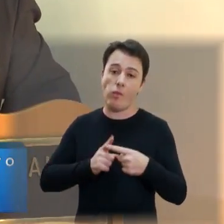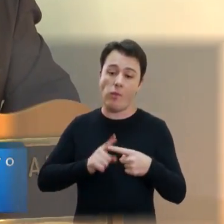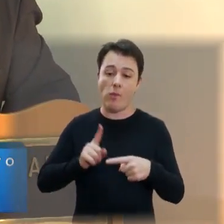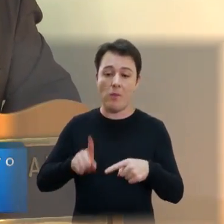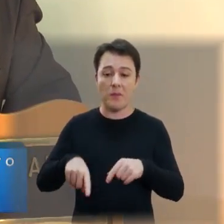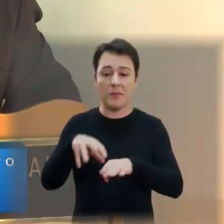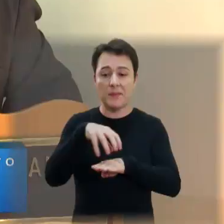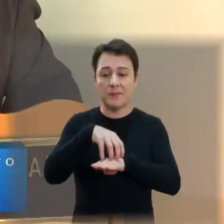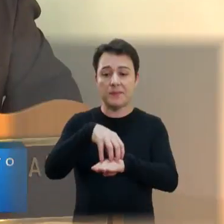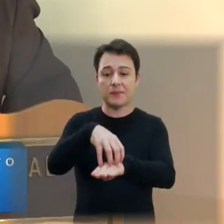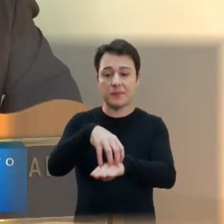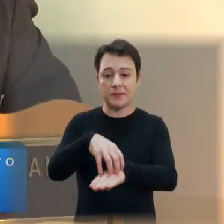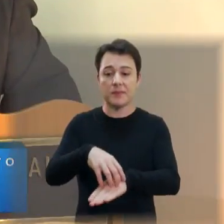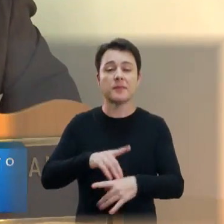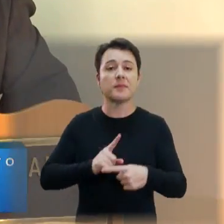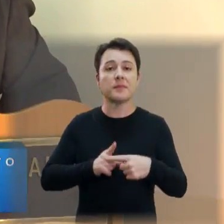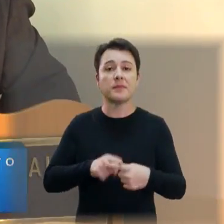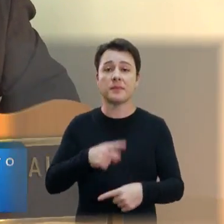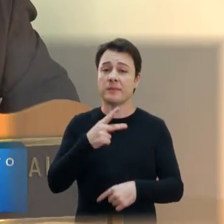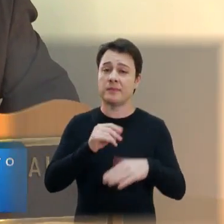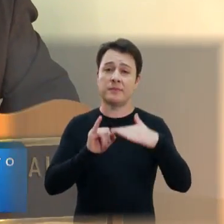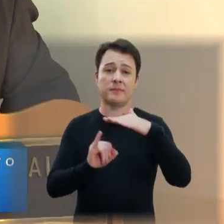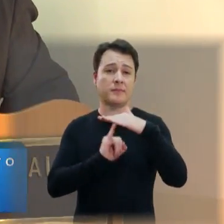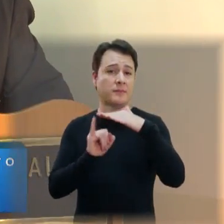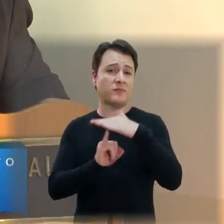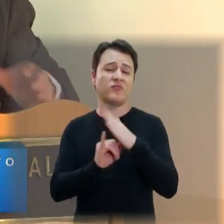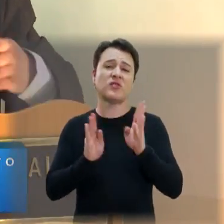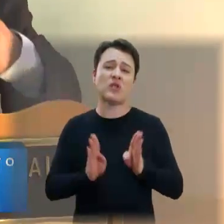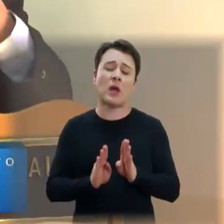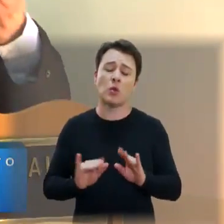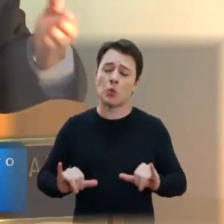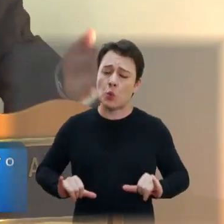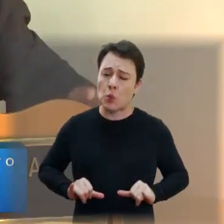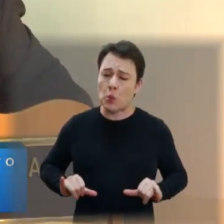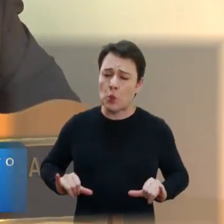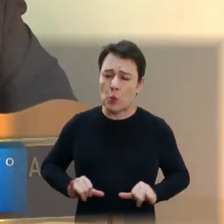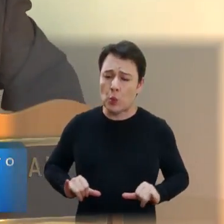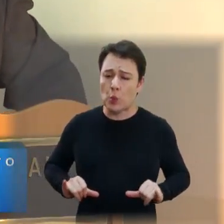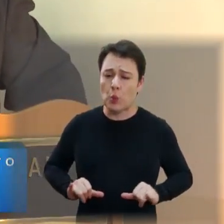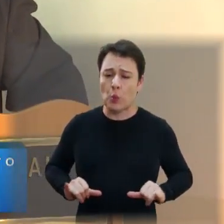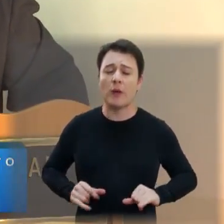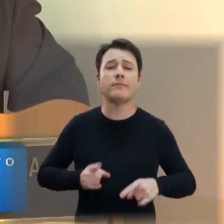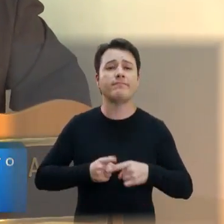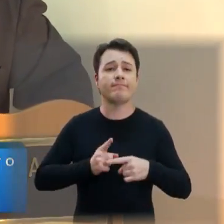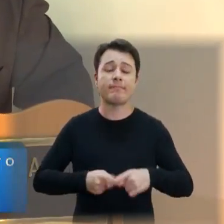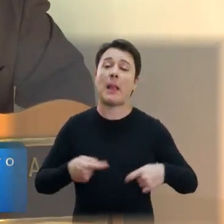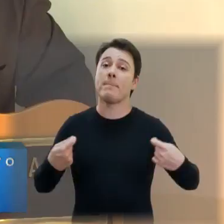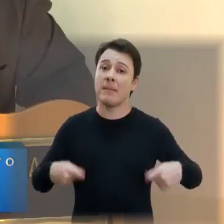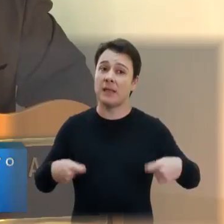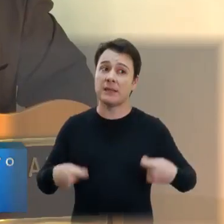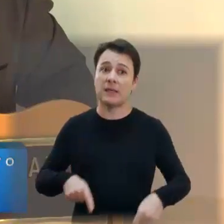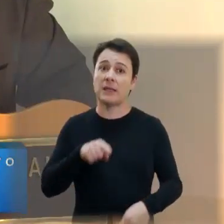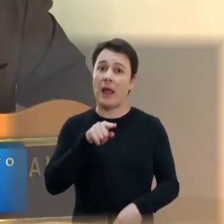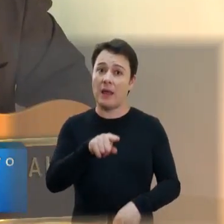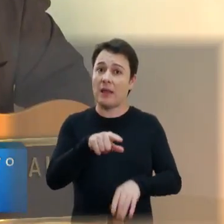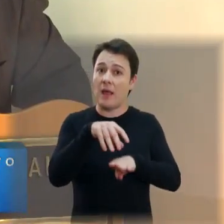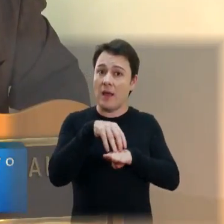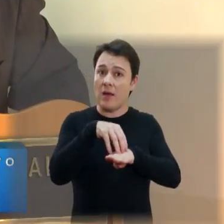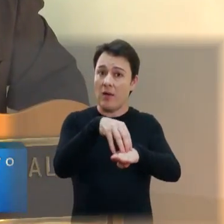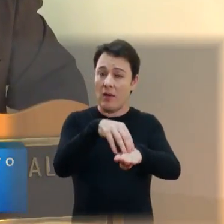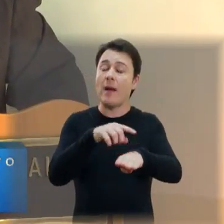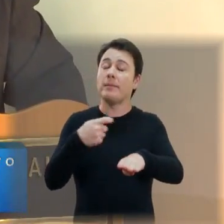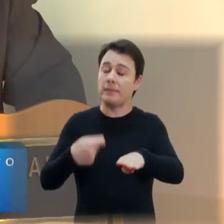também, que é muito importante, as entidades aí estavam sofrendo, muitas pessoas sofrendo, porque precisavam realmente dessas conduções, né,